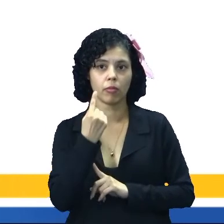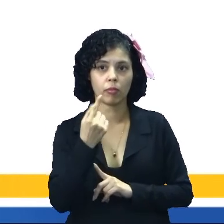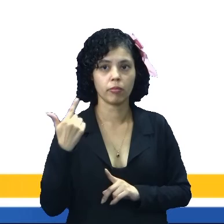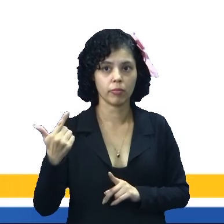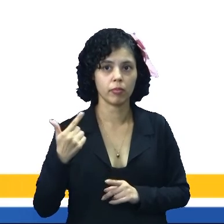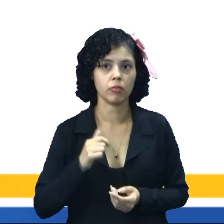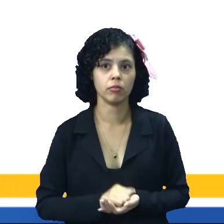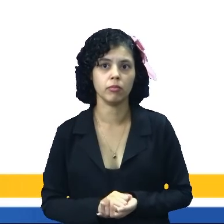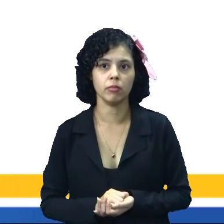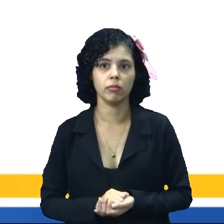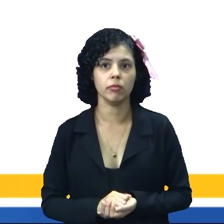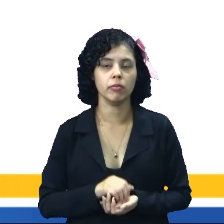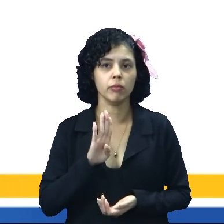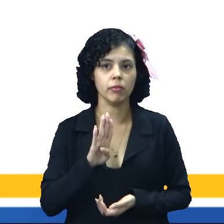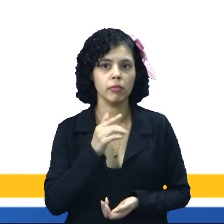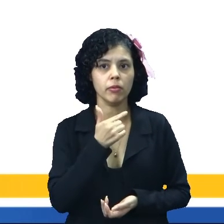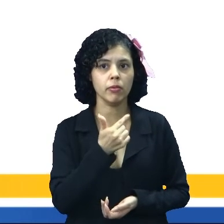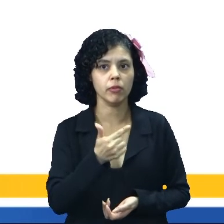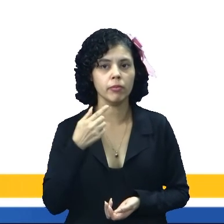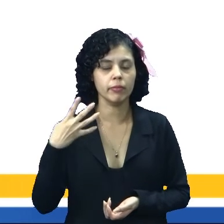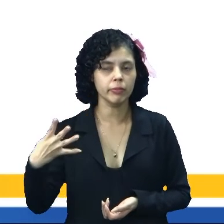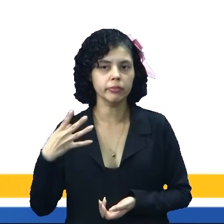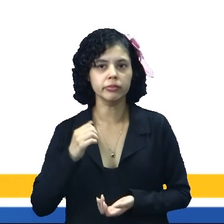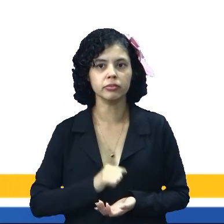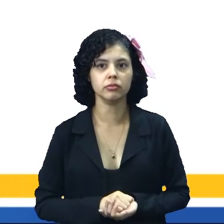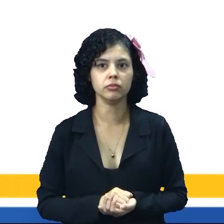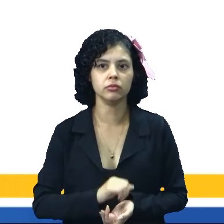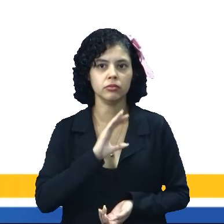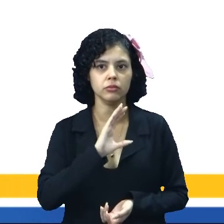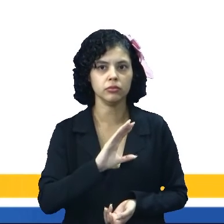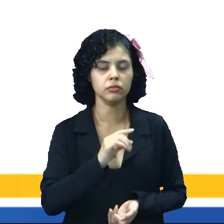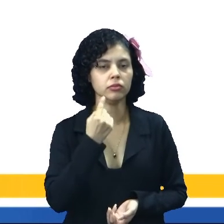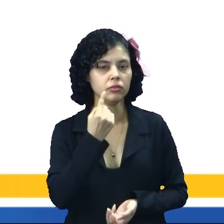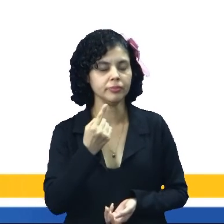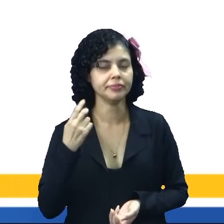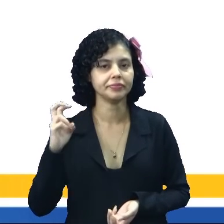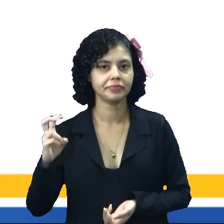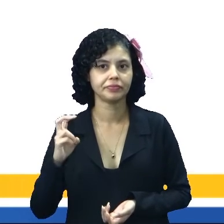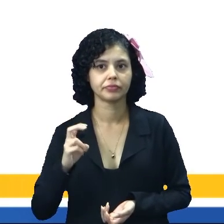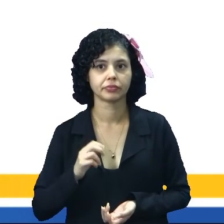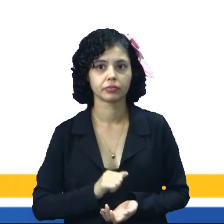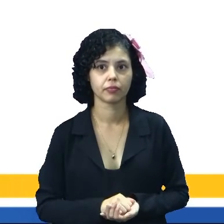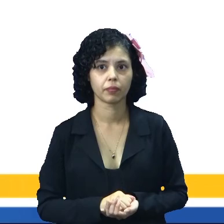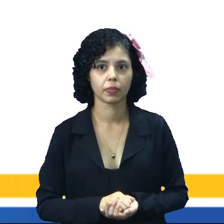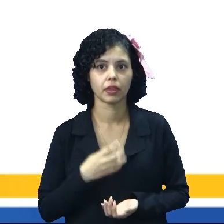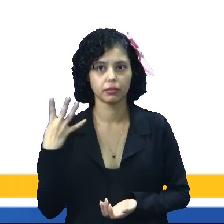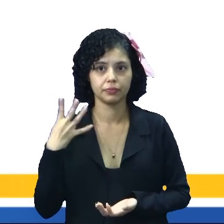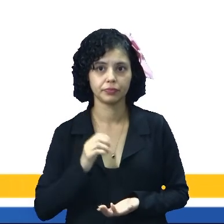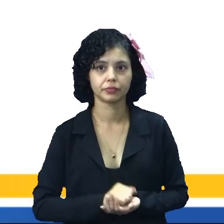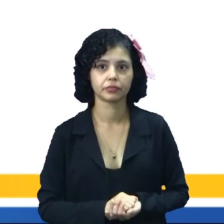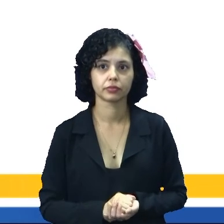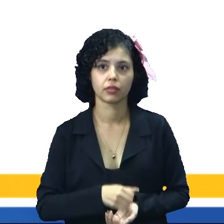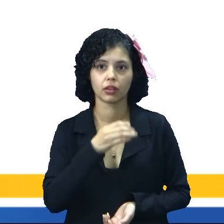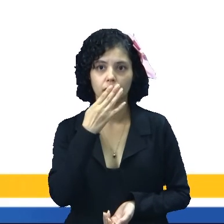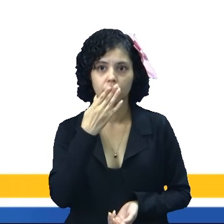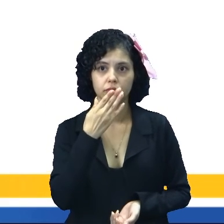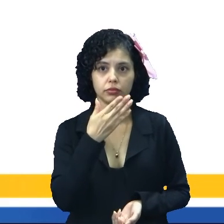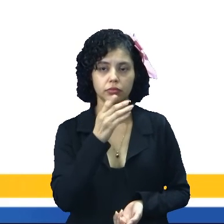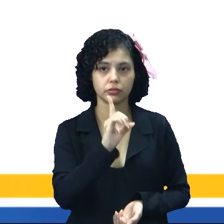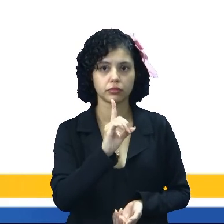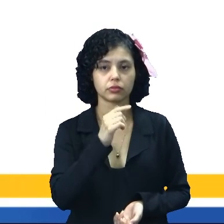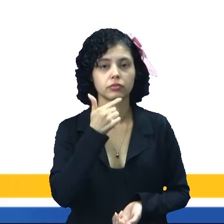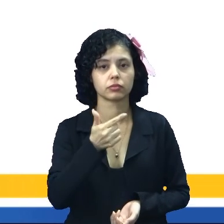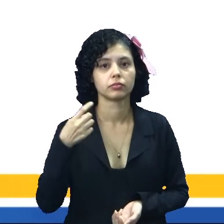e 2. Letra B, 2 e 4. Letra C, 1 e 4. Ou letra D,